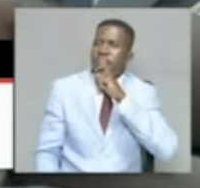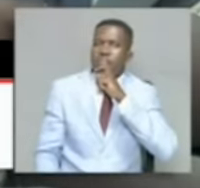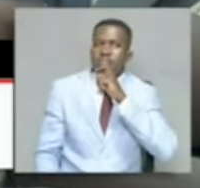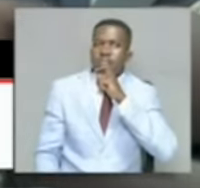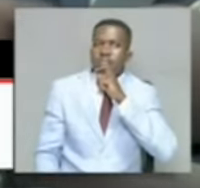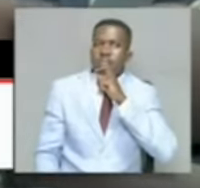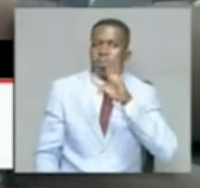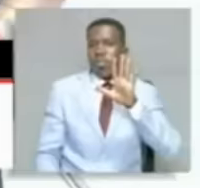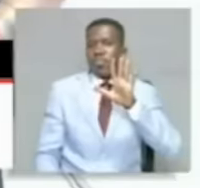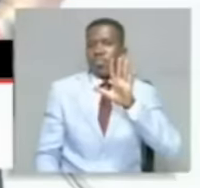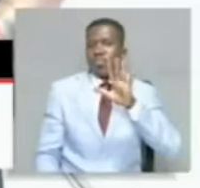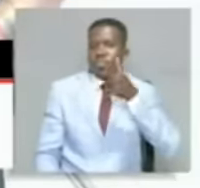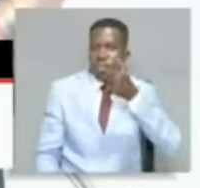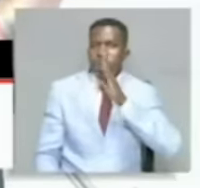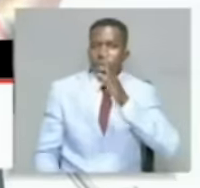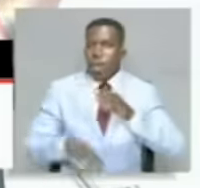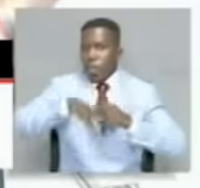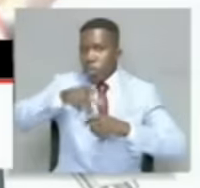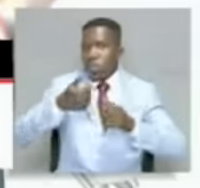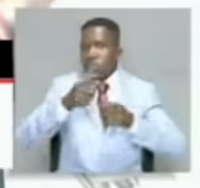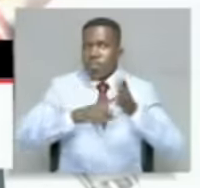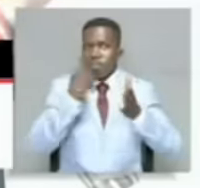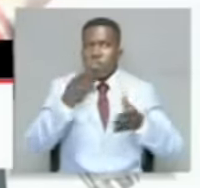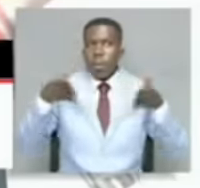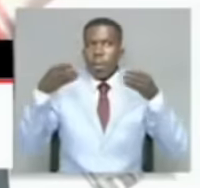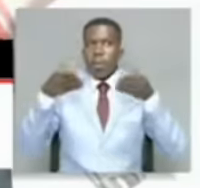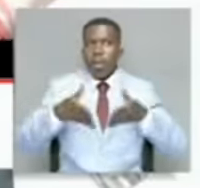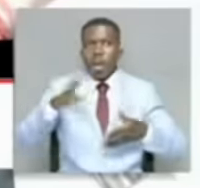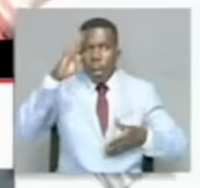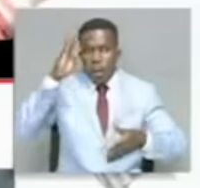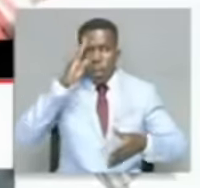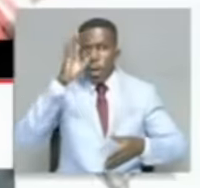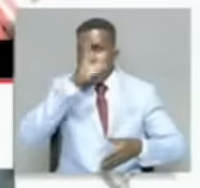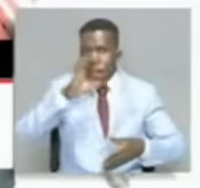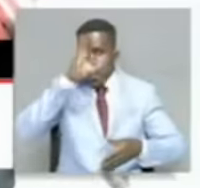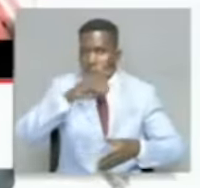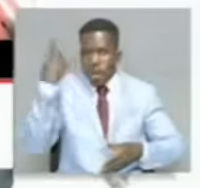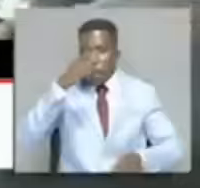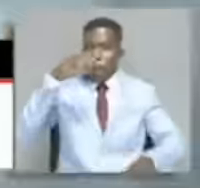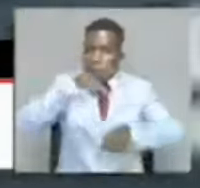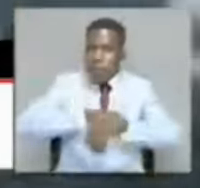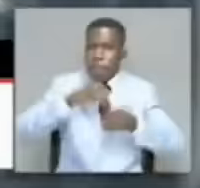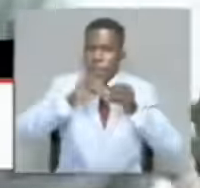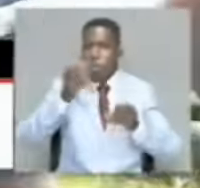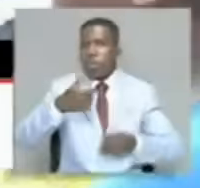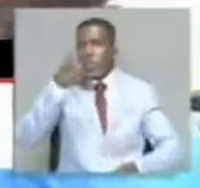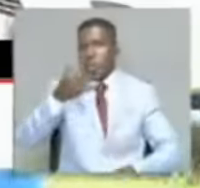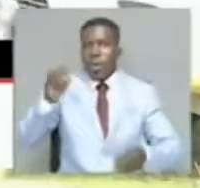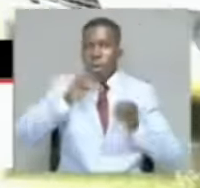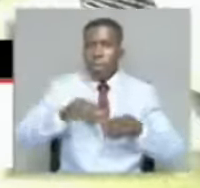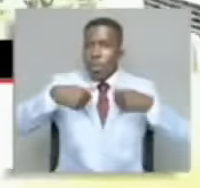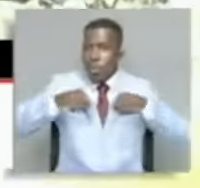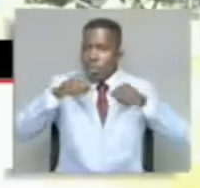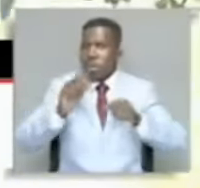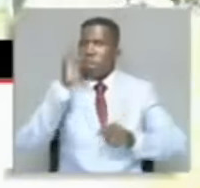Não. 5. A Polícia Nacional trabalha agora para deter 2 outros integrantes do grupo, o motorista da